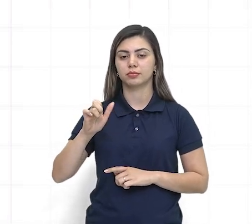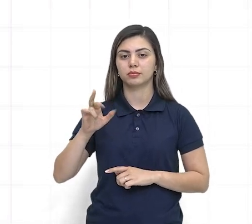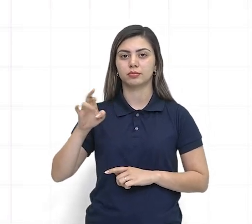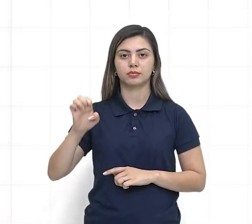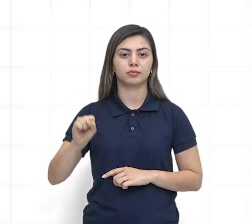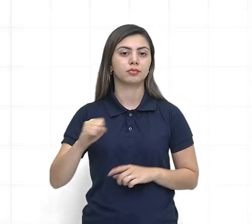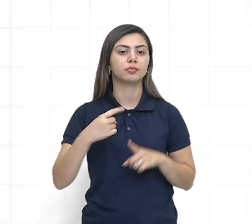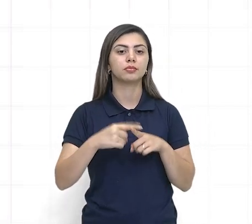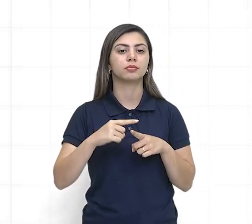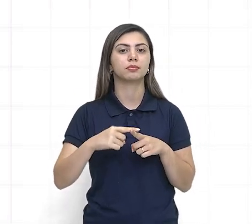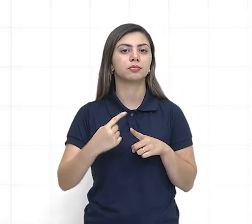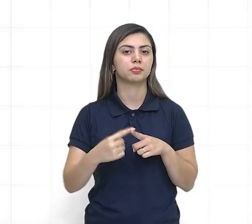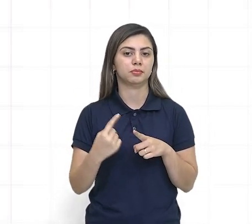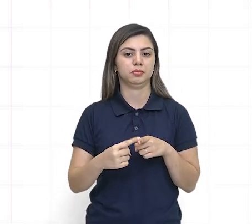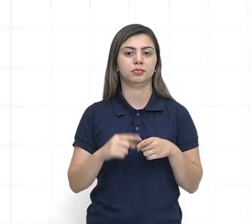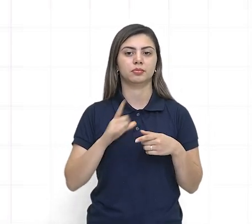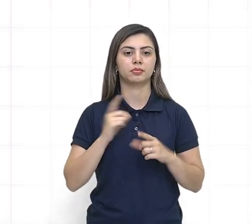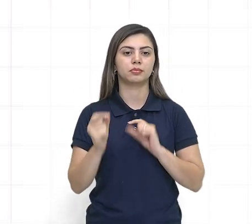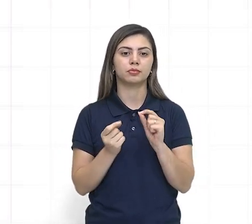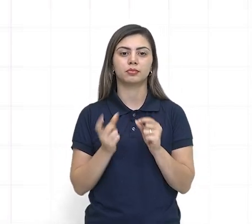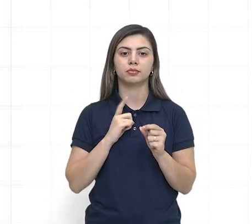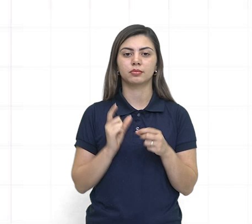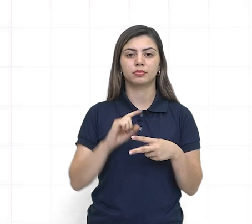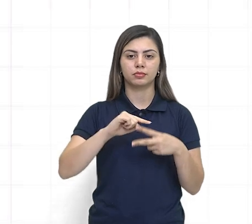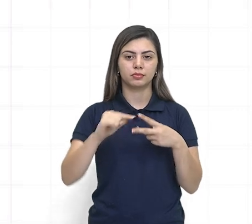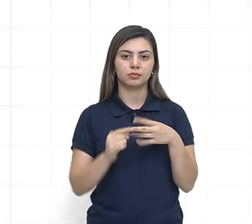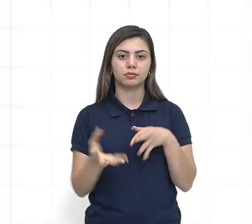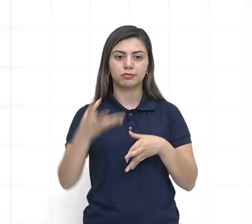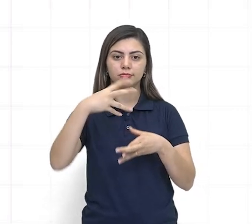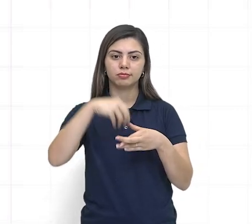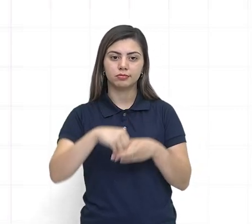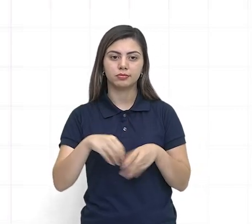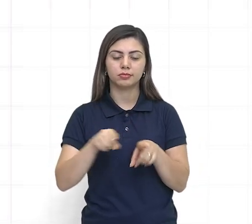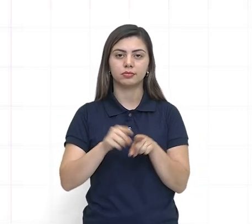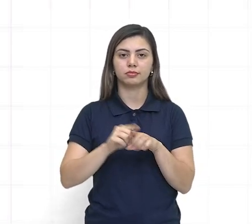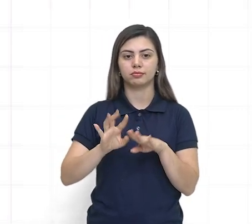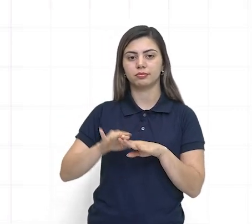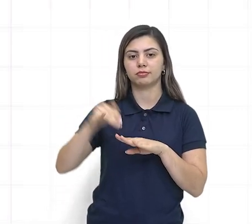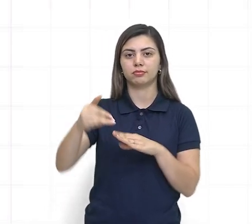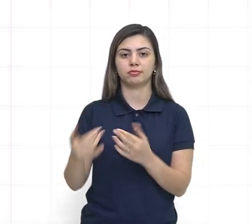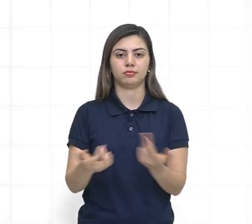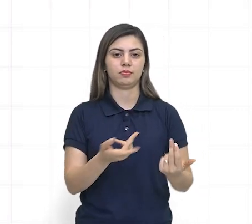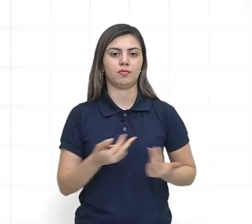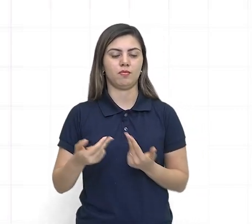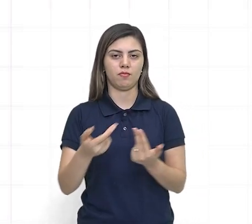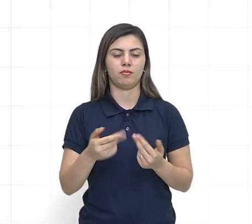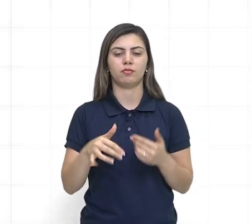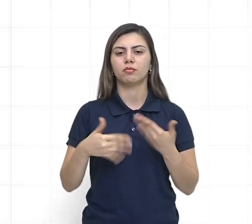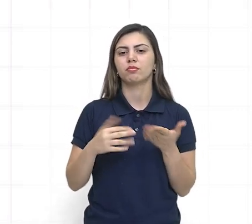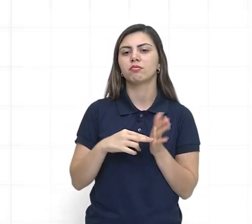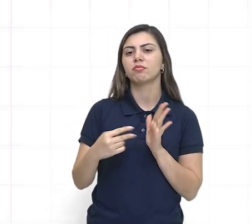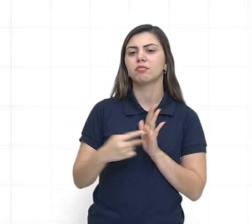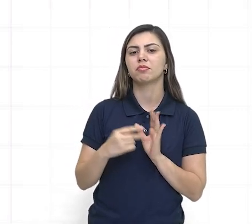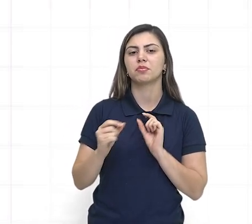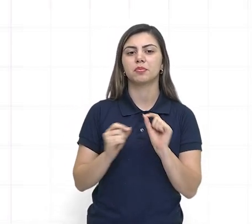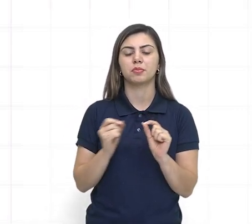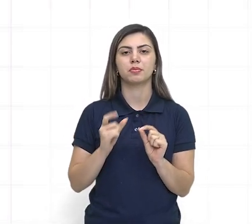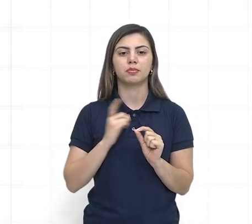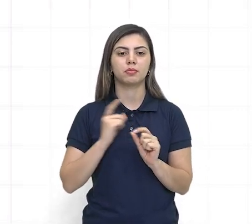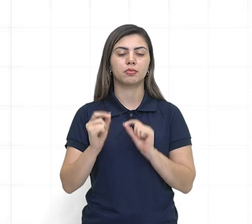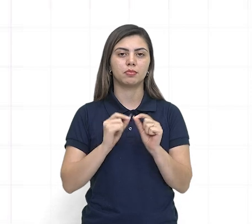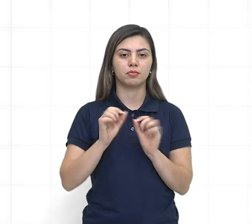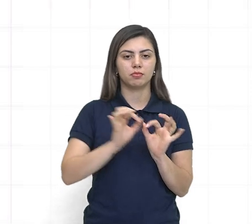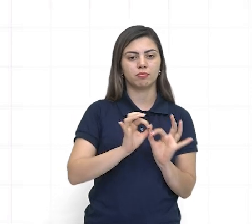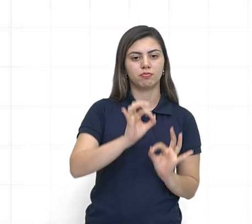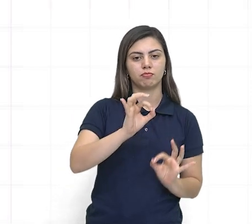lados congruentes e todos os ângulos internos também congruentes, certo? Ou seja, os lados possuem a